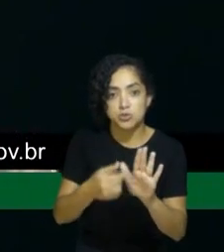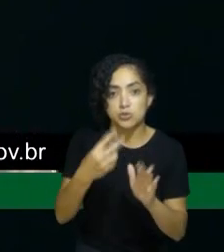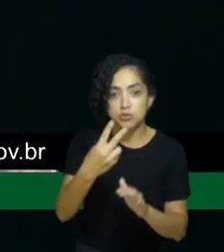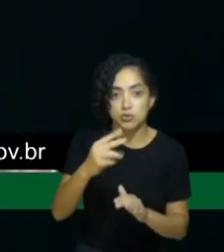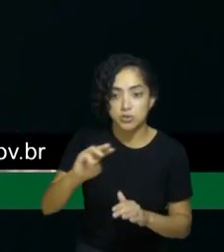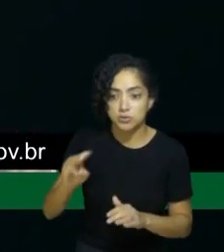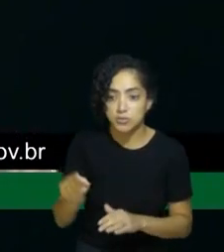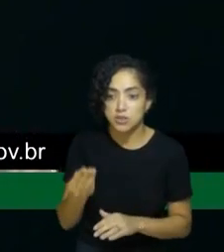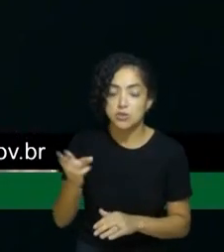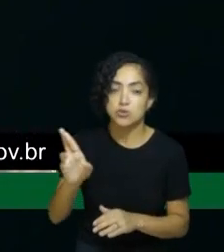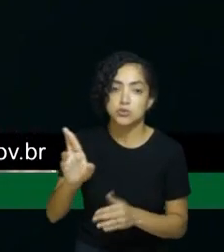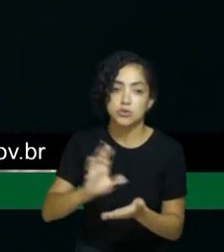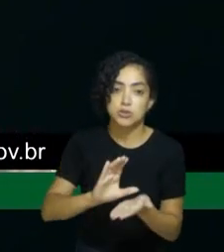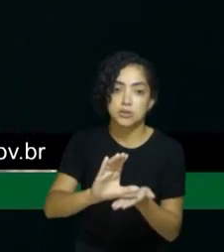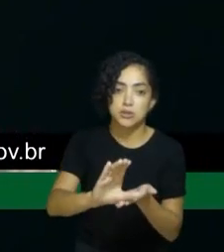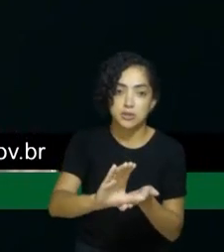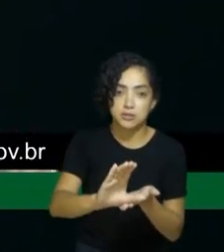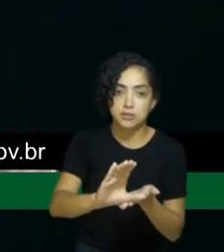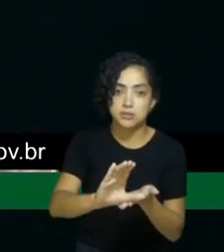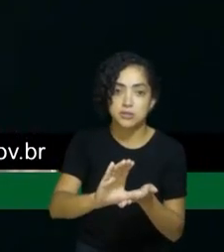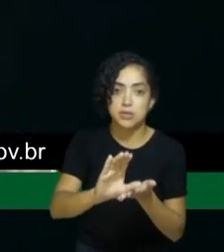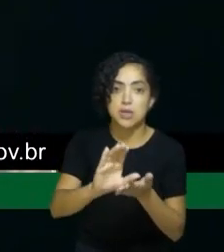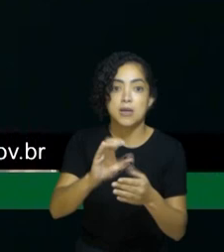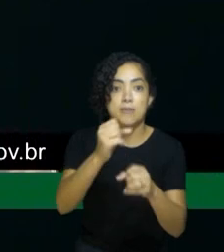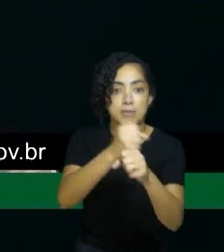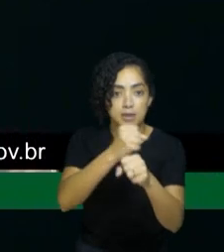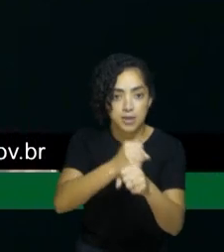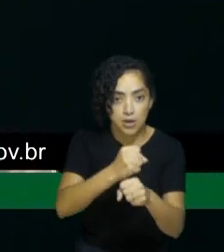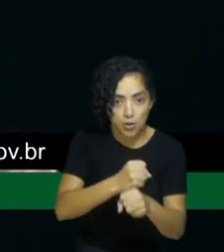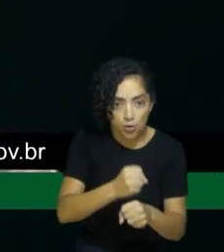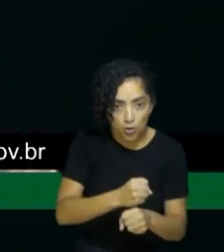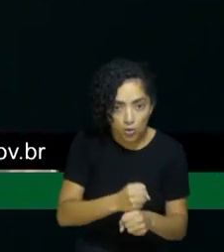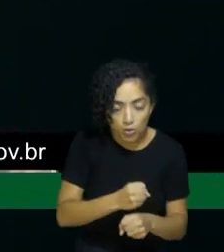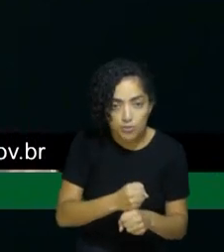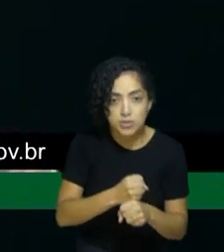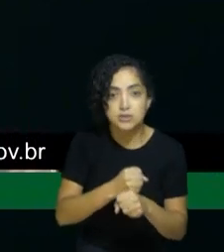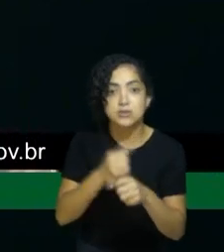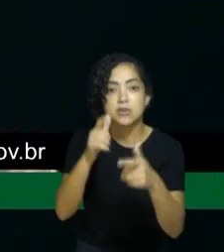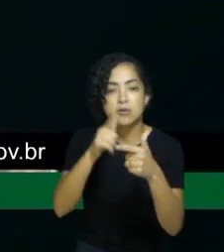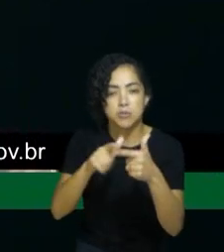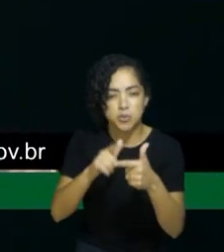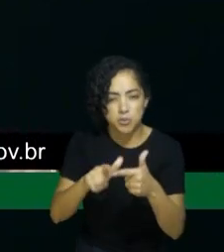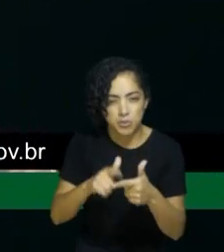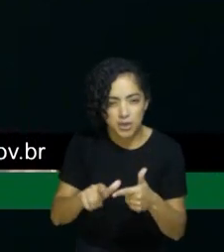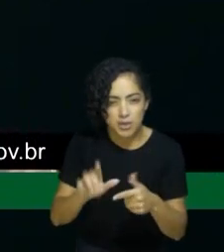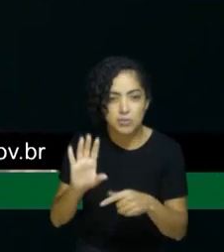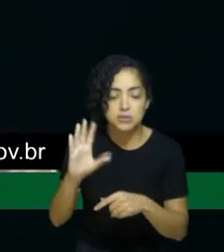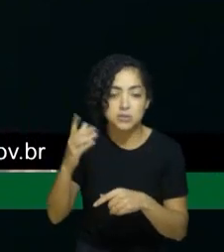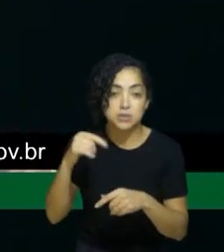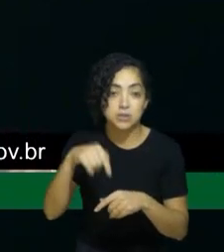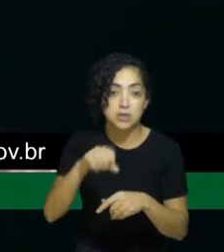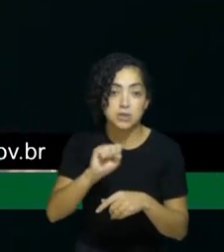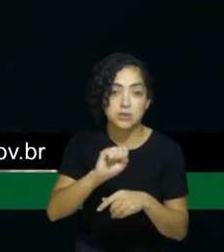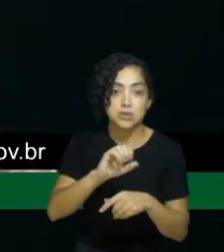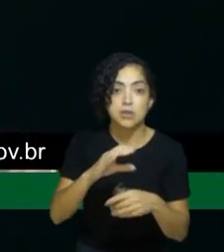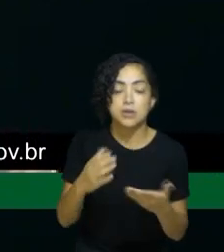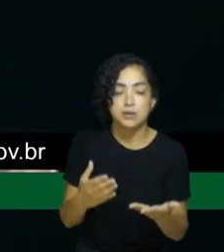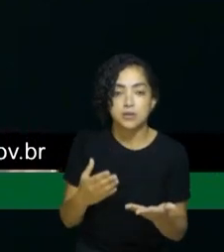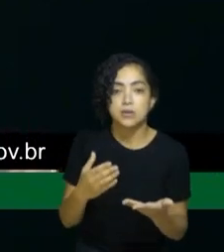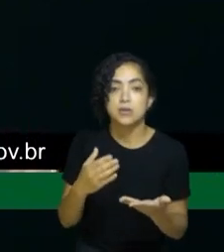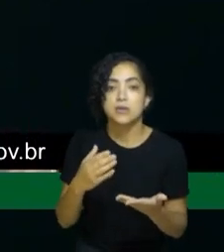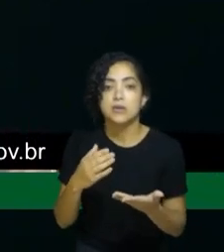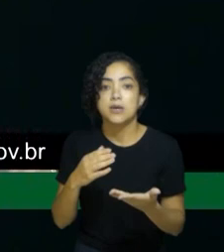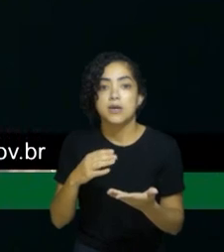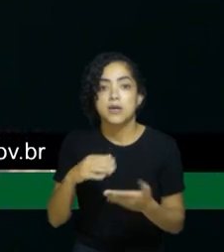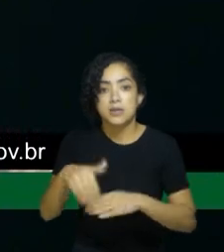deais nós encaminhamos para obras de drenagem que vão resolver problemas crônicos aqui de Blumenau a Rua João NZ e